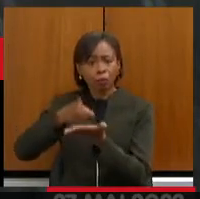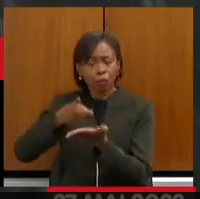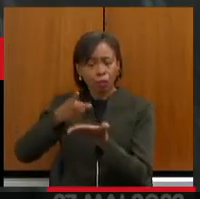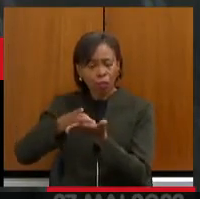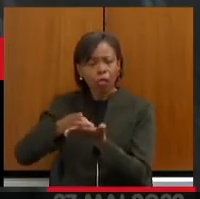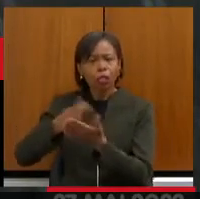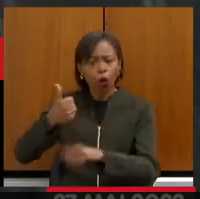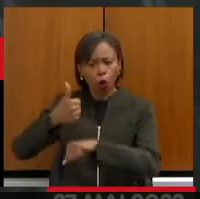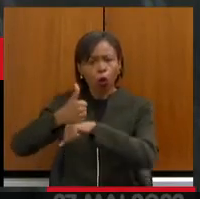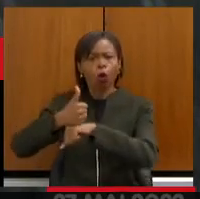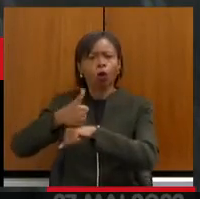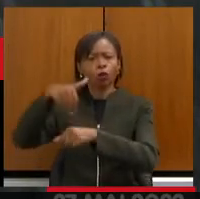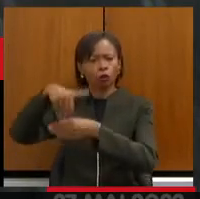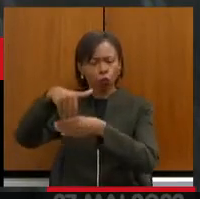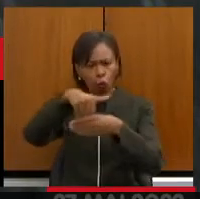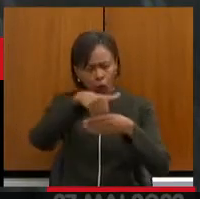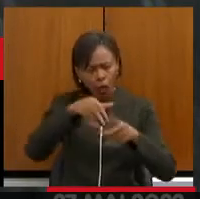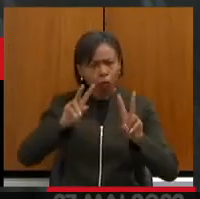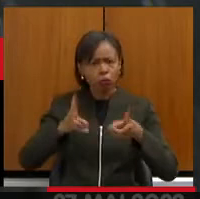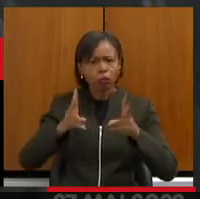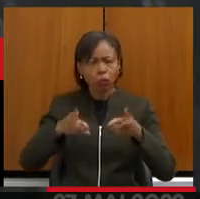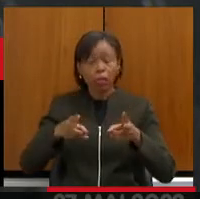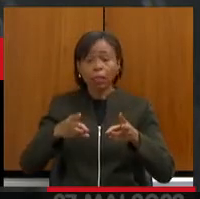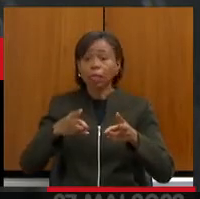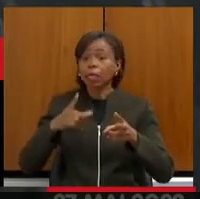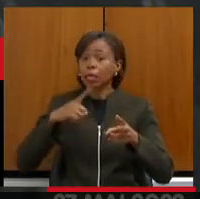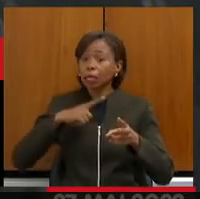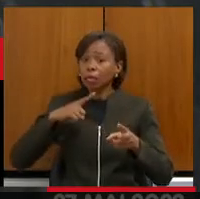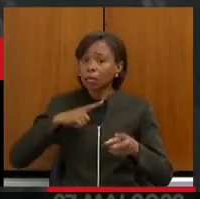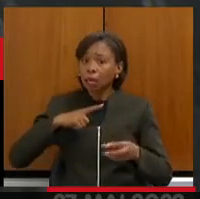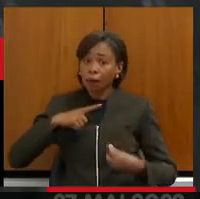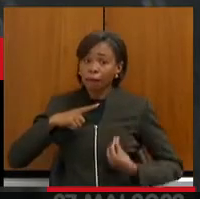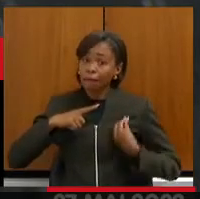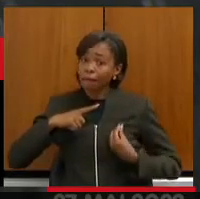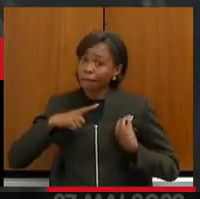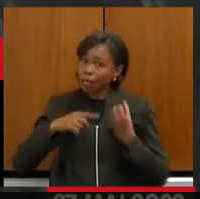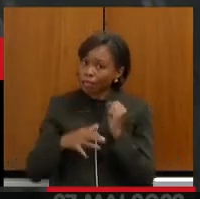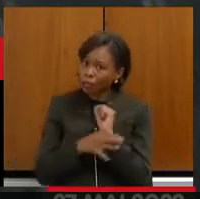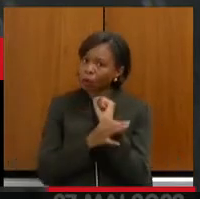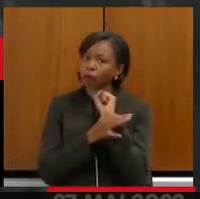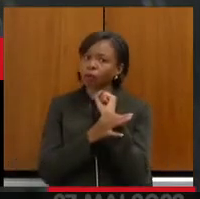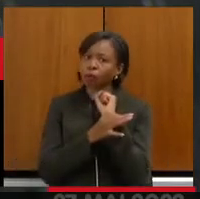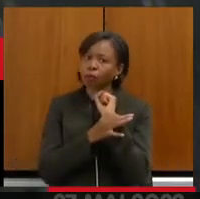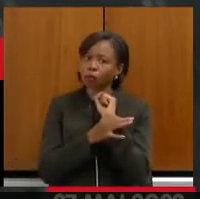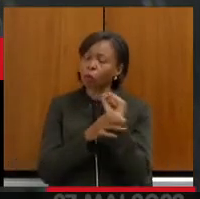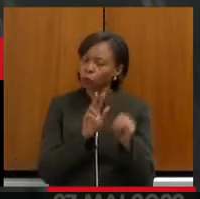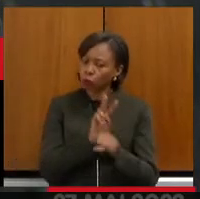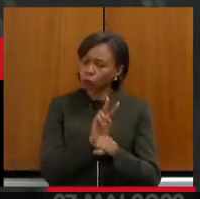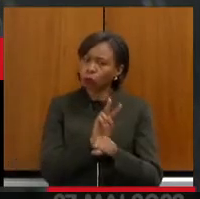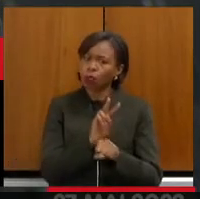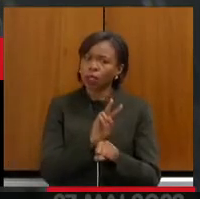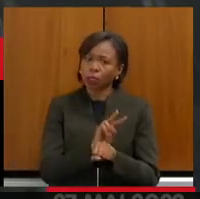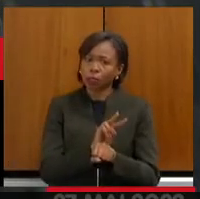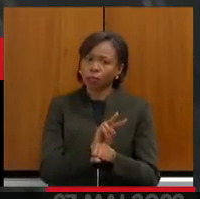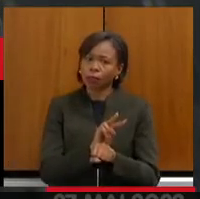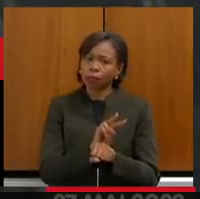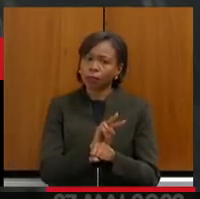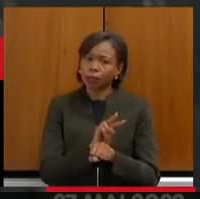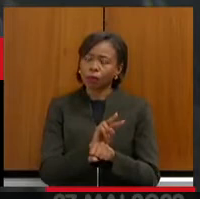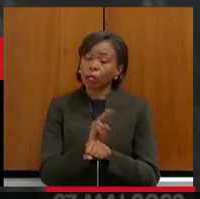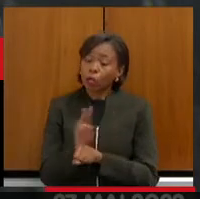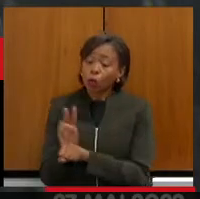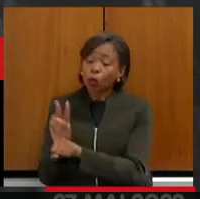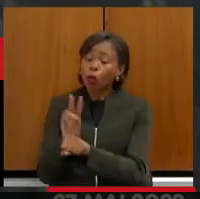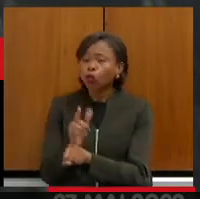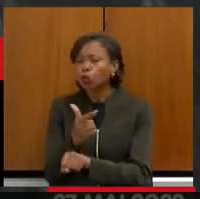seus cargos que tenham sua vida protegida e que puxe outras mulheres